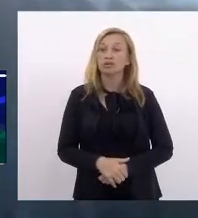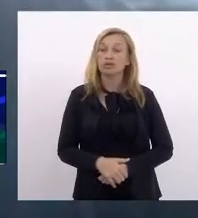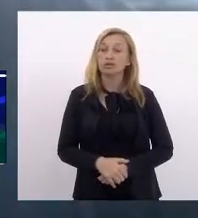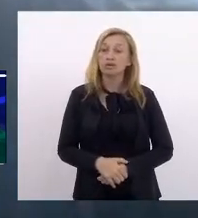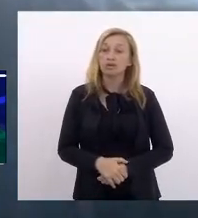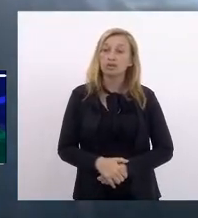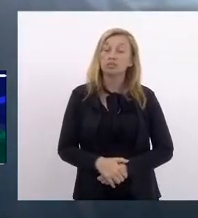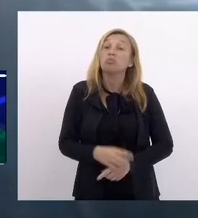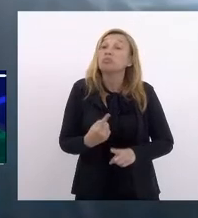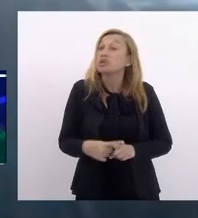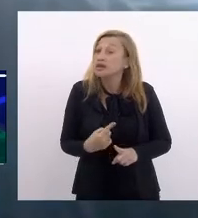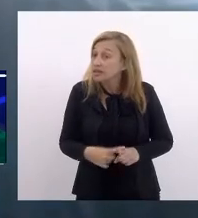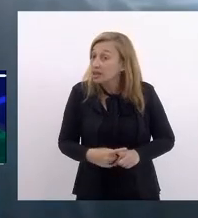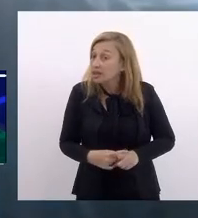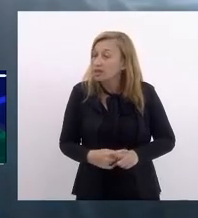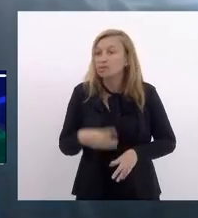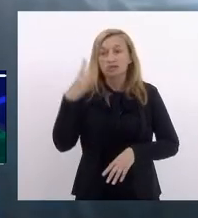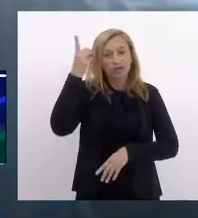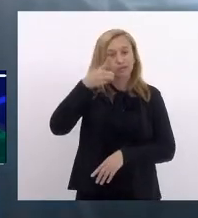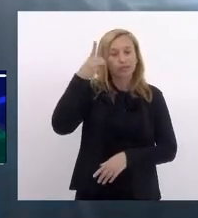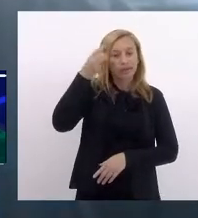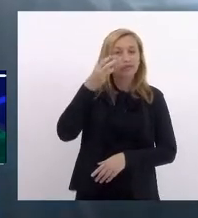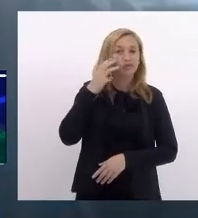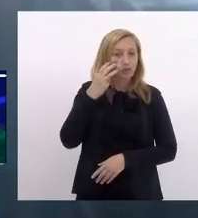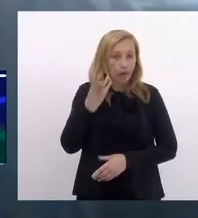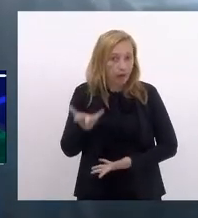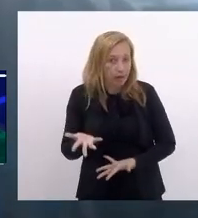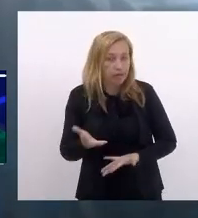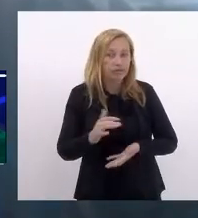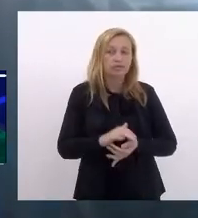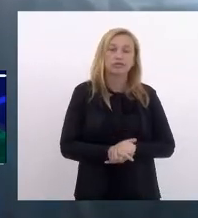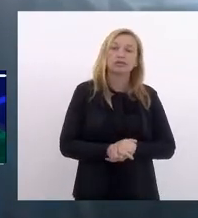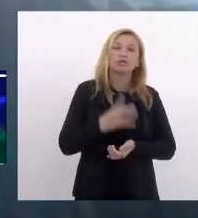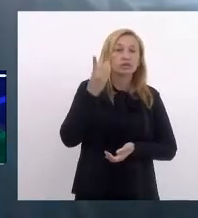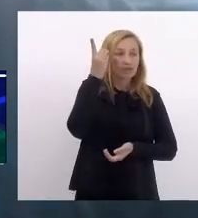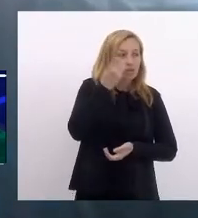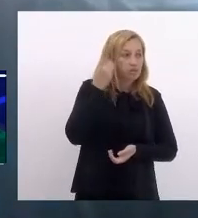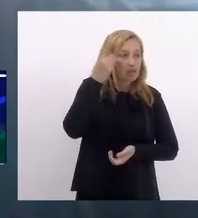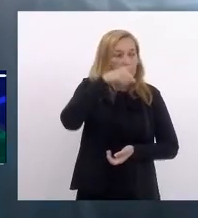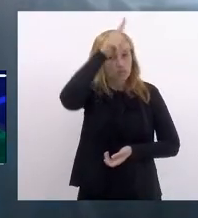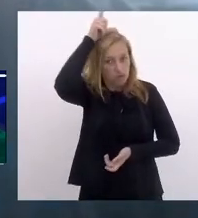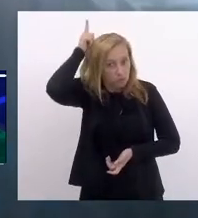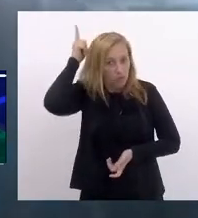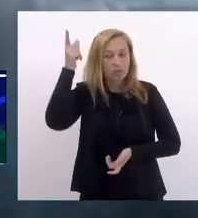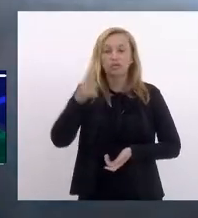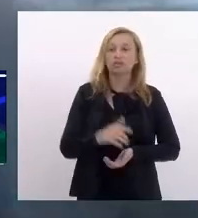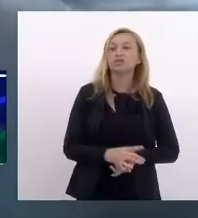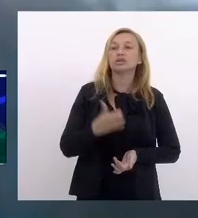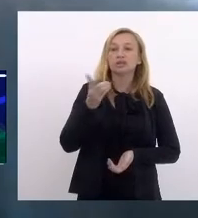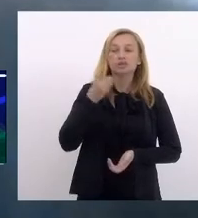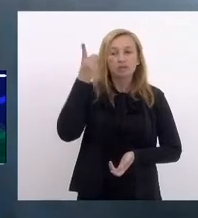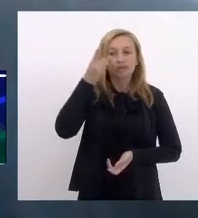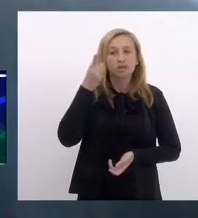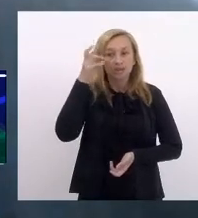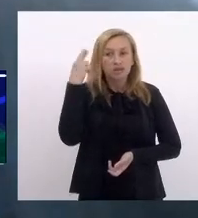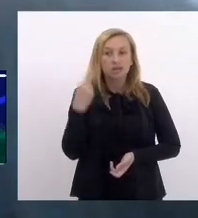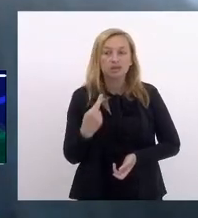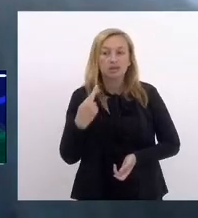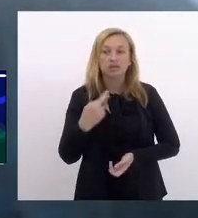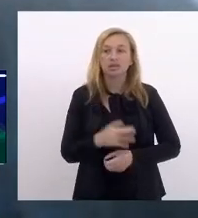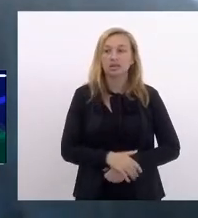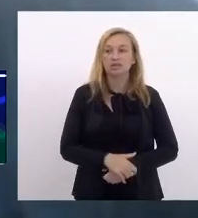Até porque o deputado Valdec, o deputado Luiz Paulo, a deputada Renata